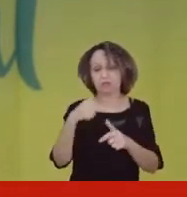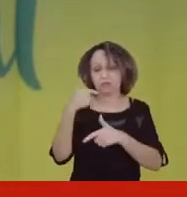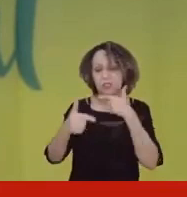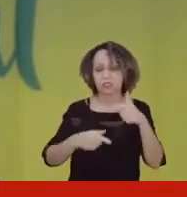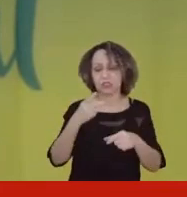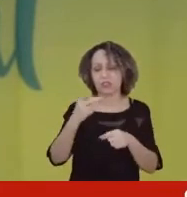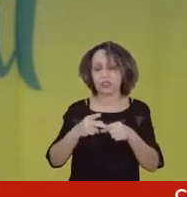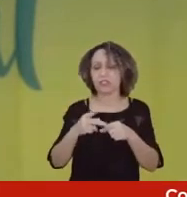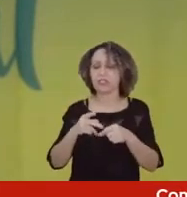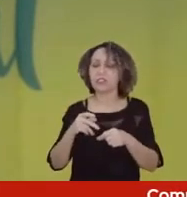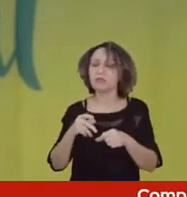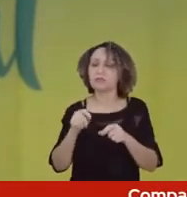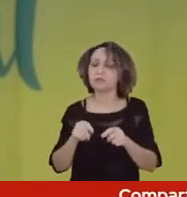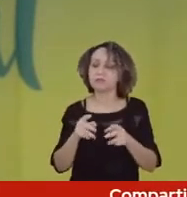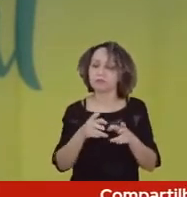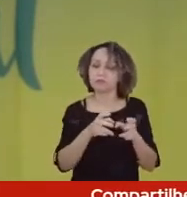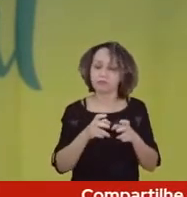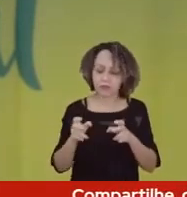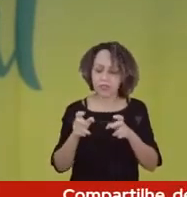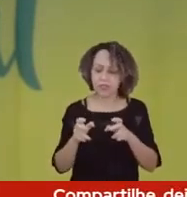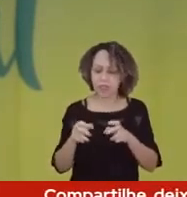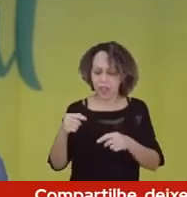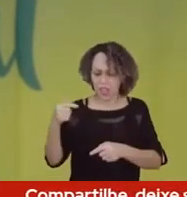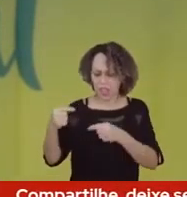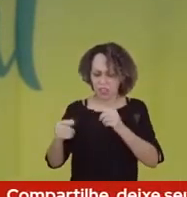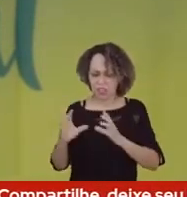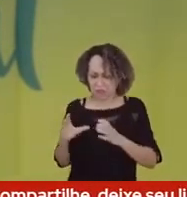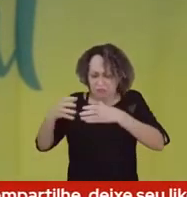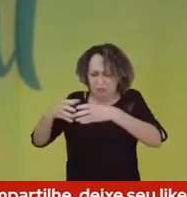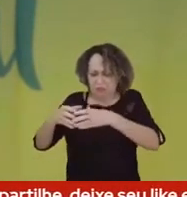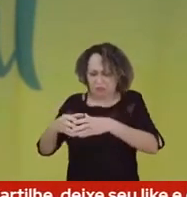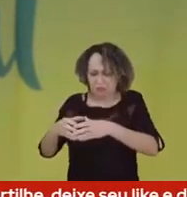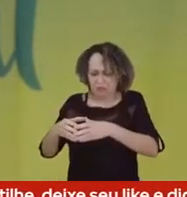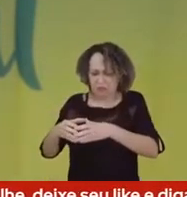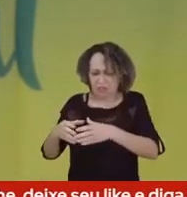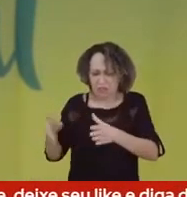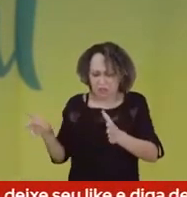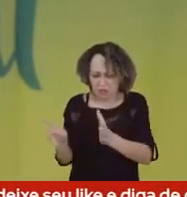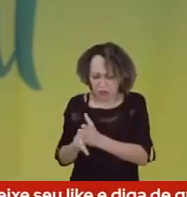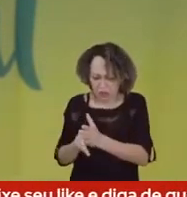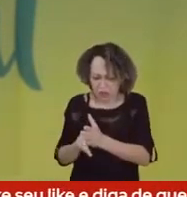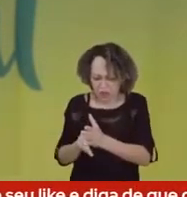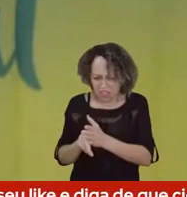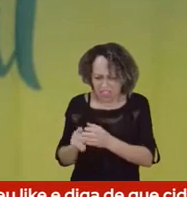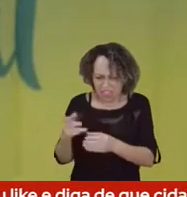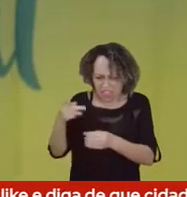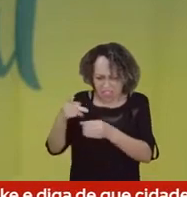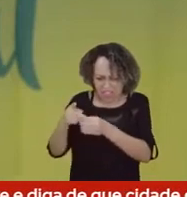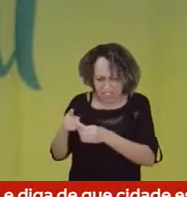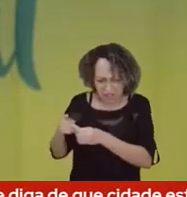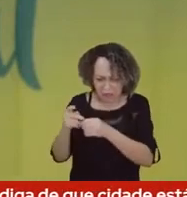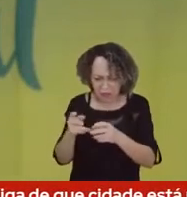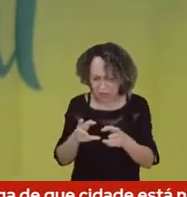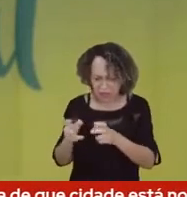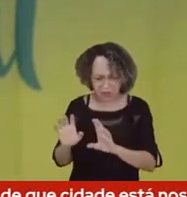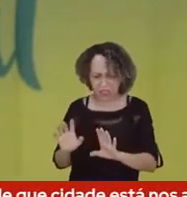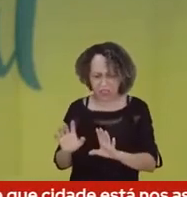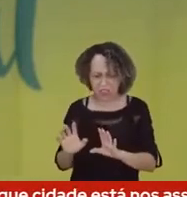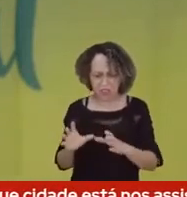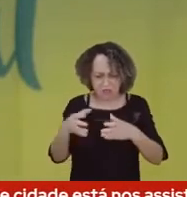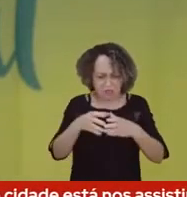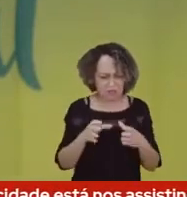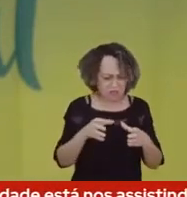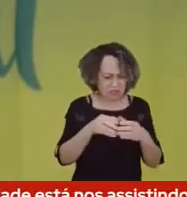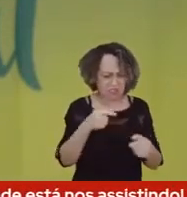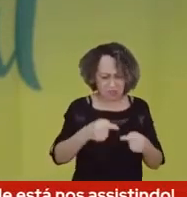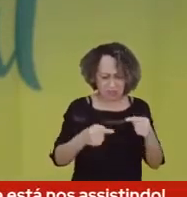debate corporativo. Este não é um debate que pertence a uma categoria. Esse não é um debate sindical.